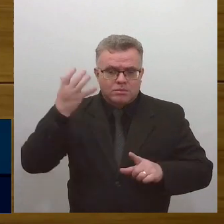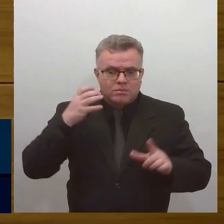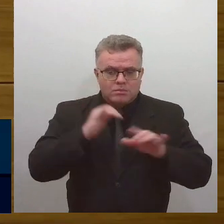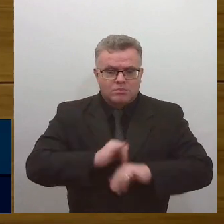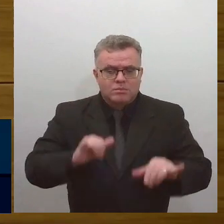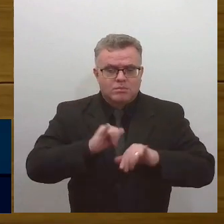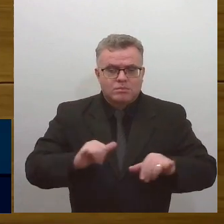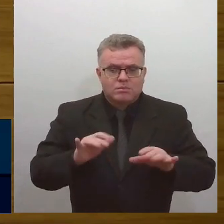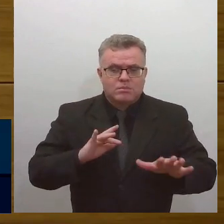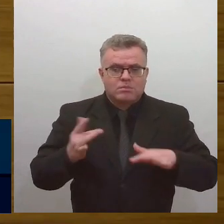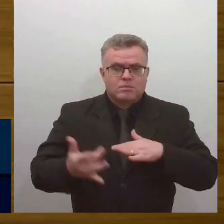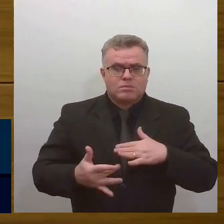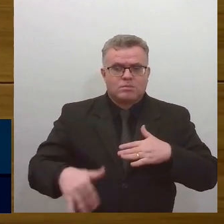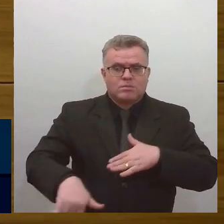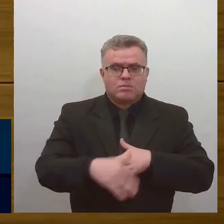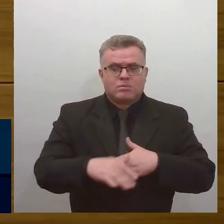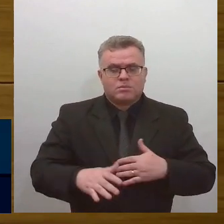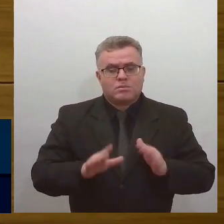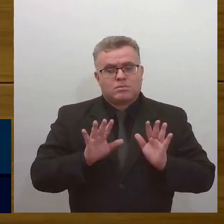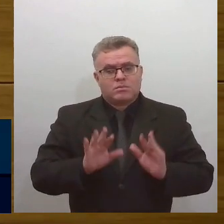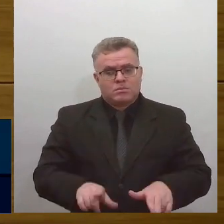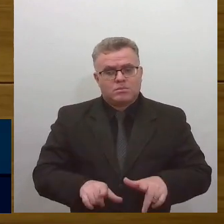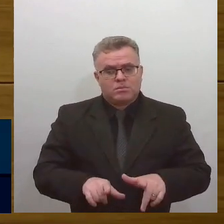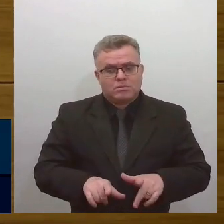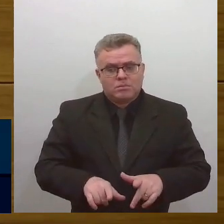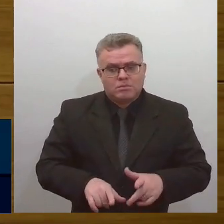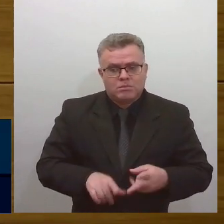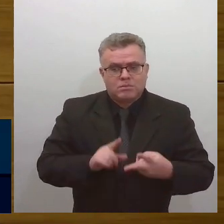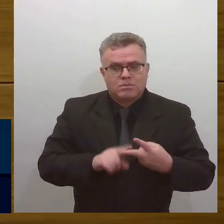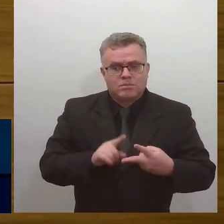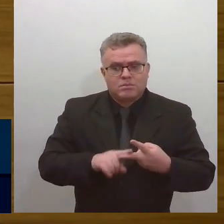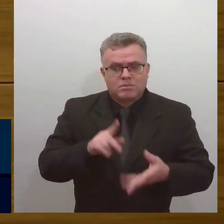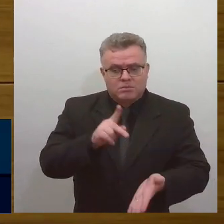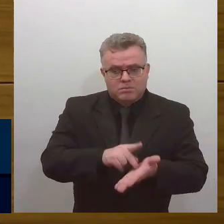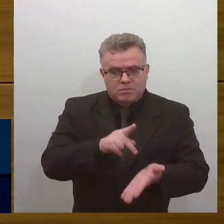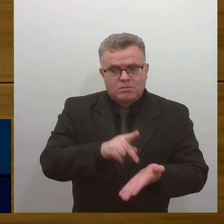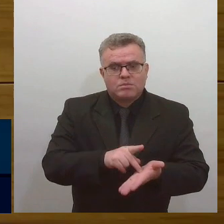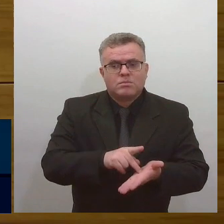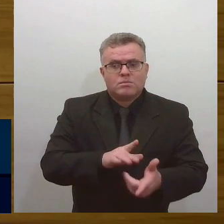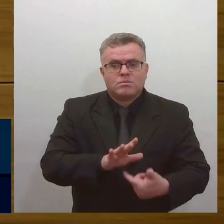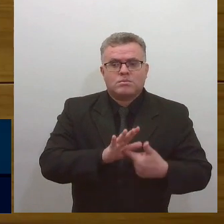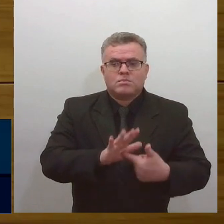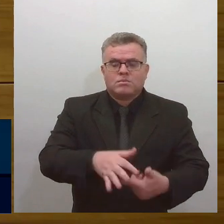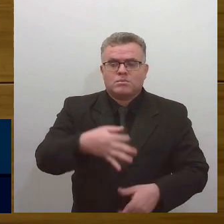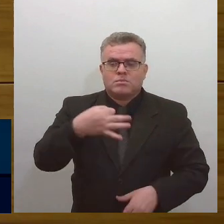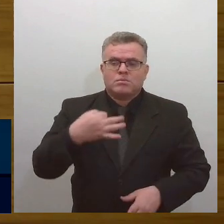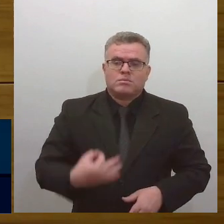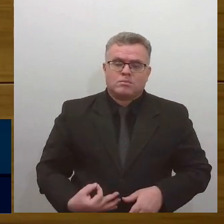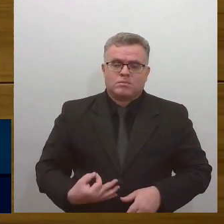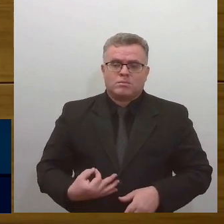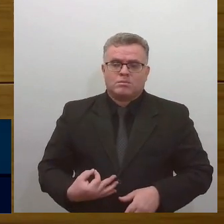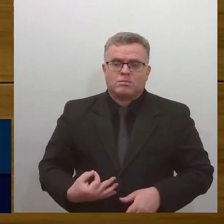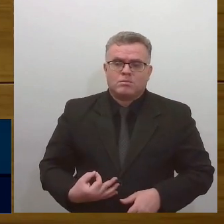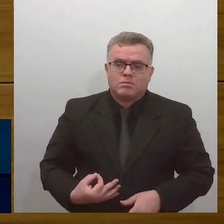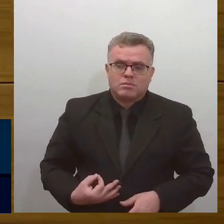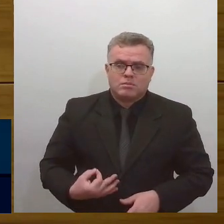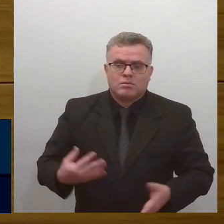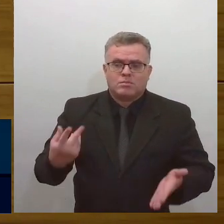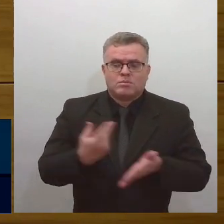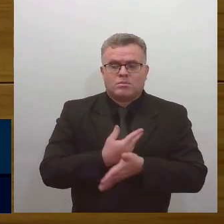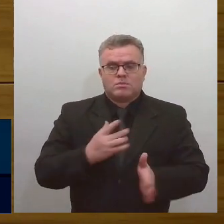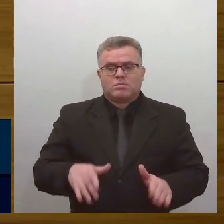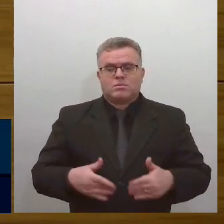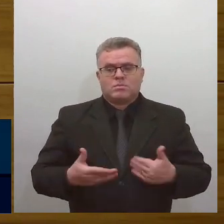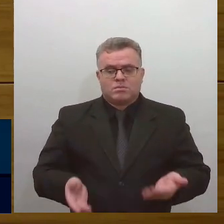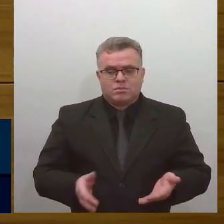na rua outra coisa é é o que é a versão oficial e correta eh do que tá acontecendo aí eh nas